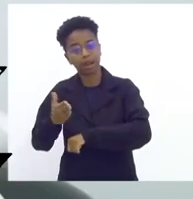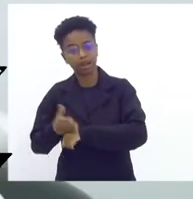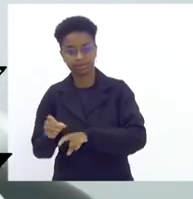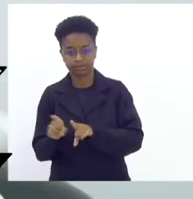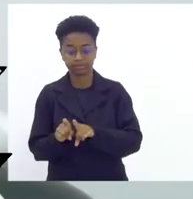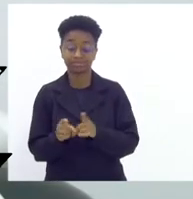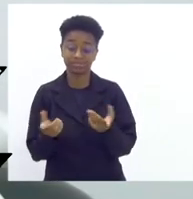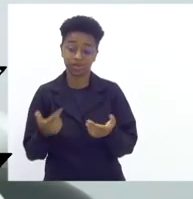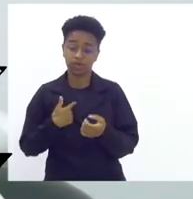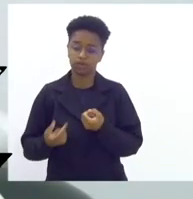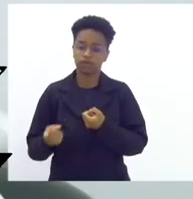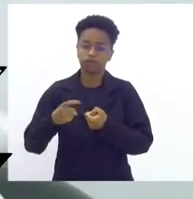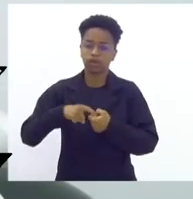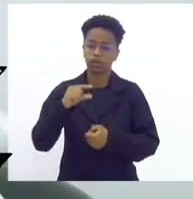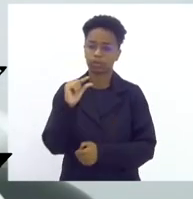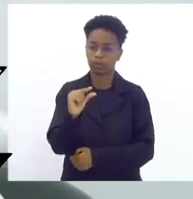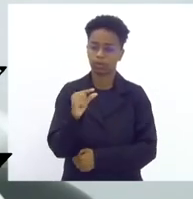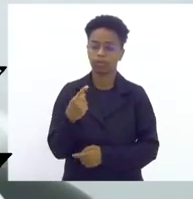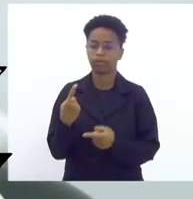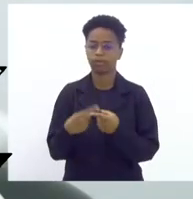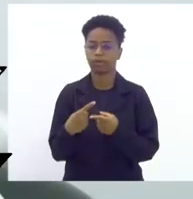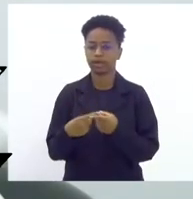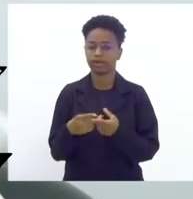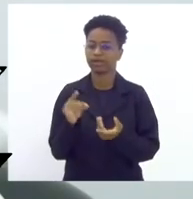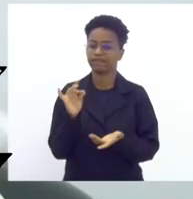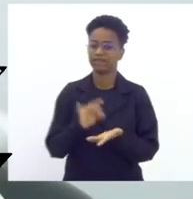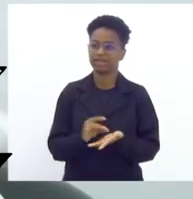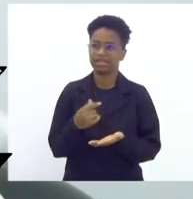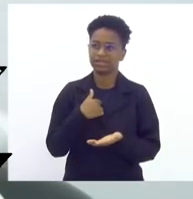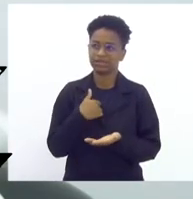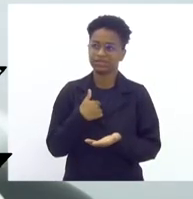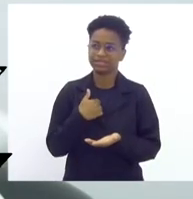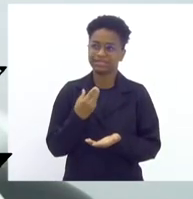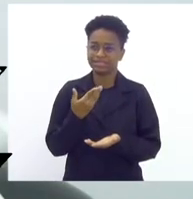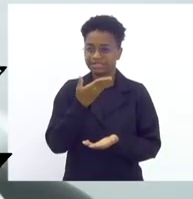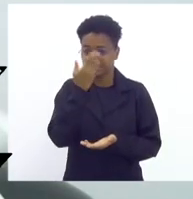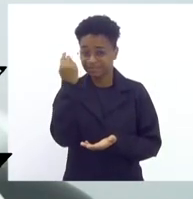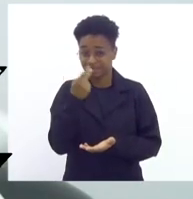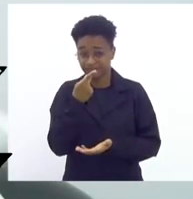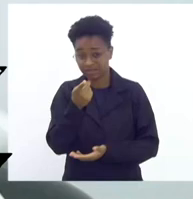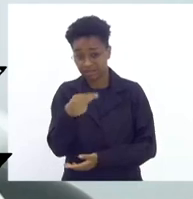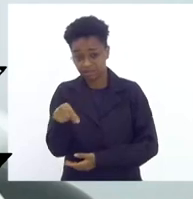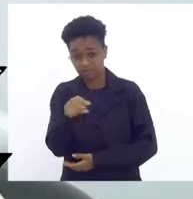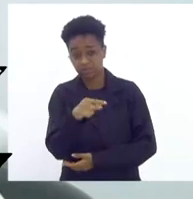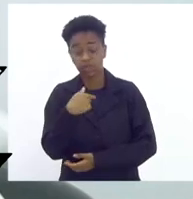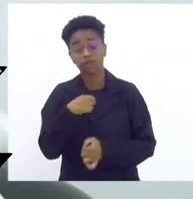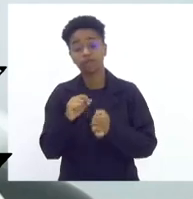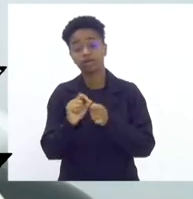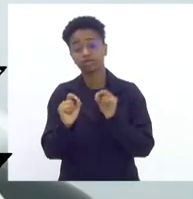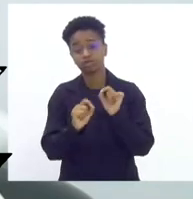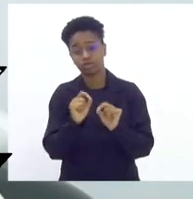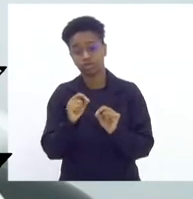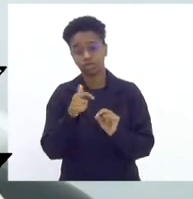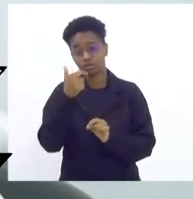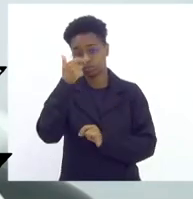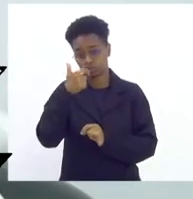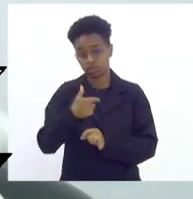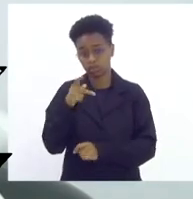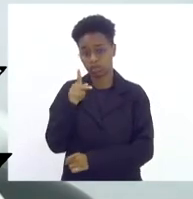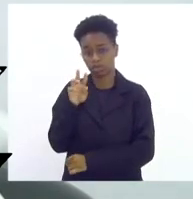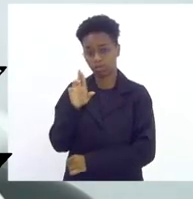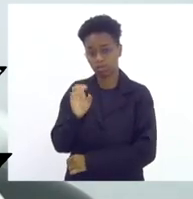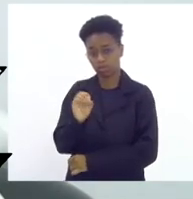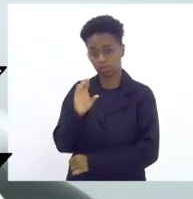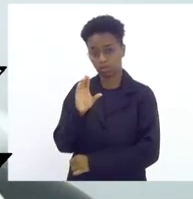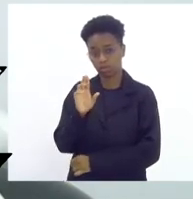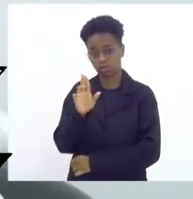acho que eu vou voltar um pouquinho porque realmente eu esqueci de falar para vocês no começo o que que eu faço eu sou procuradora da República